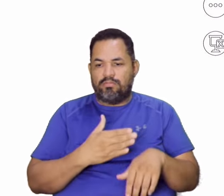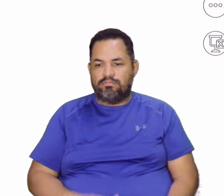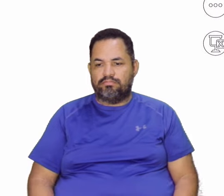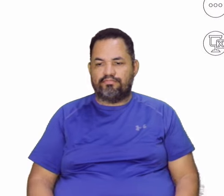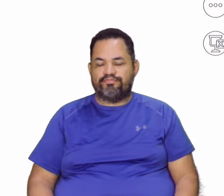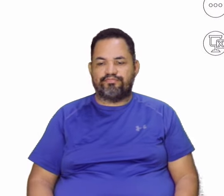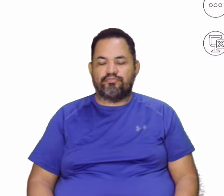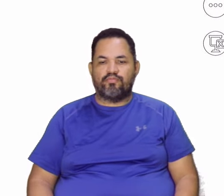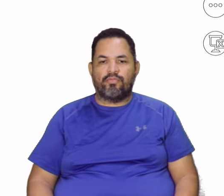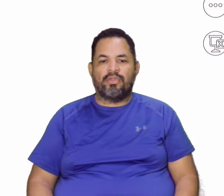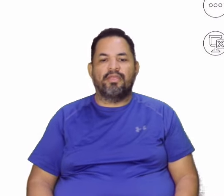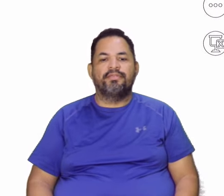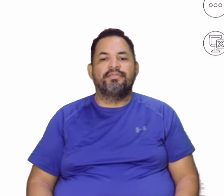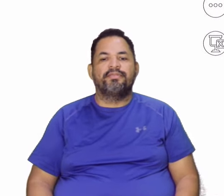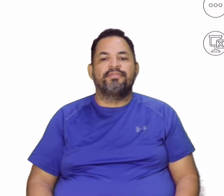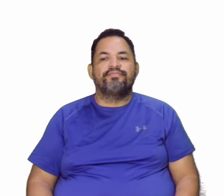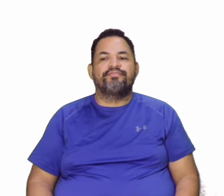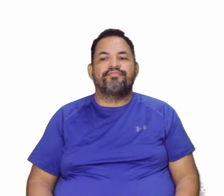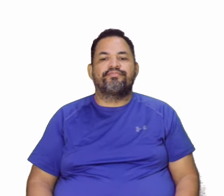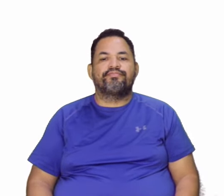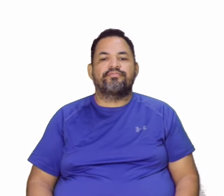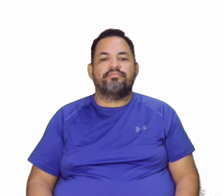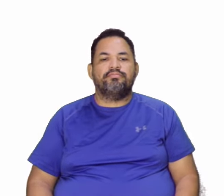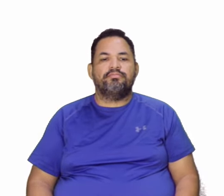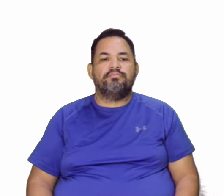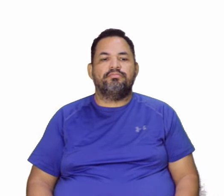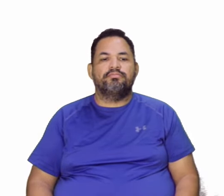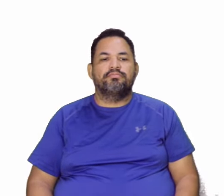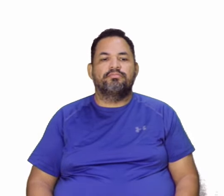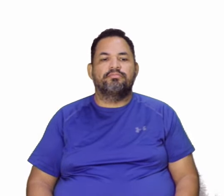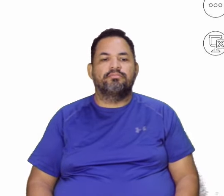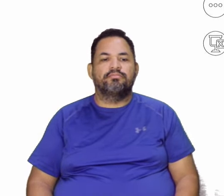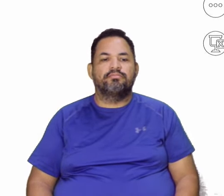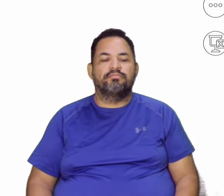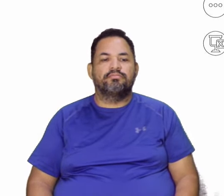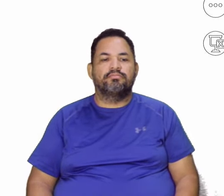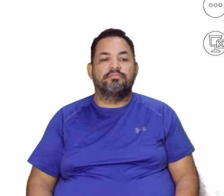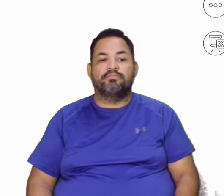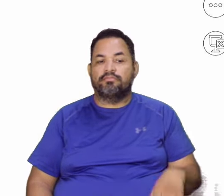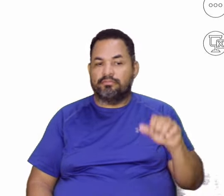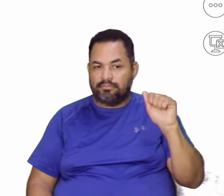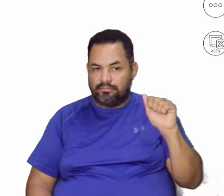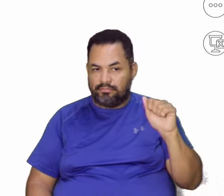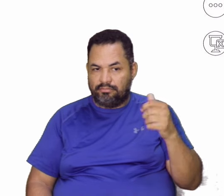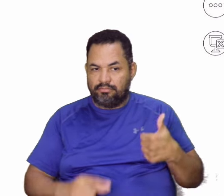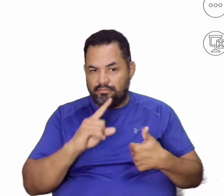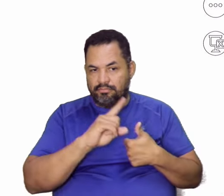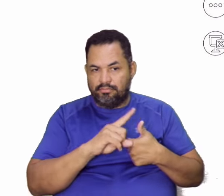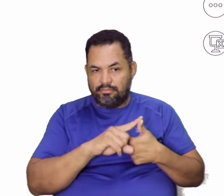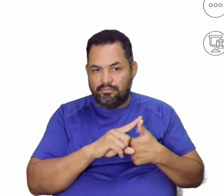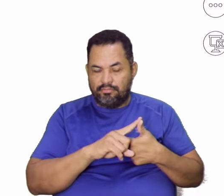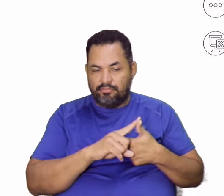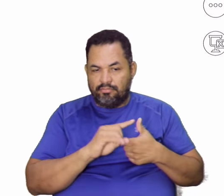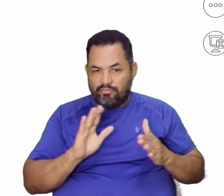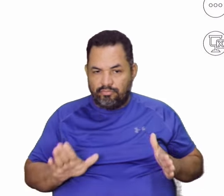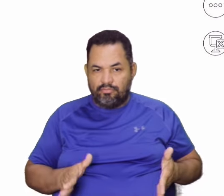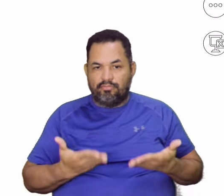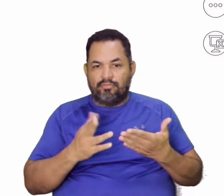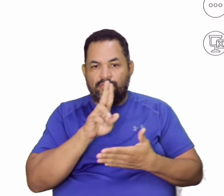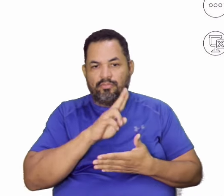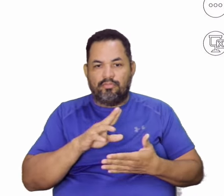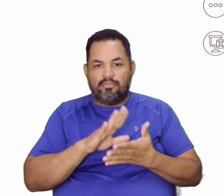olhada Então bora lá letra a incentivar